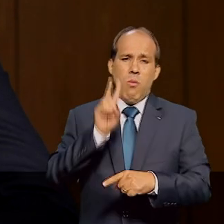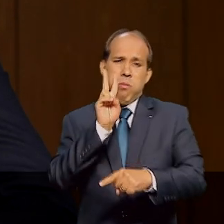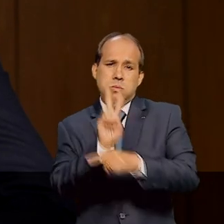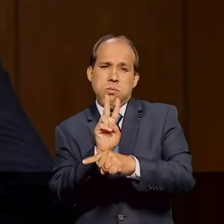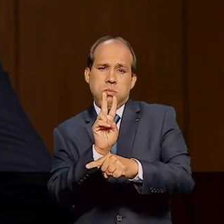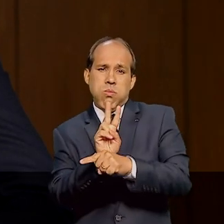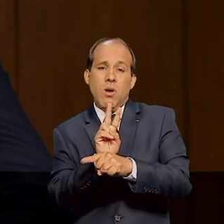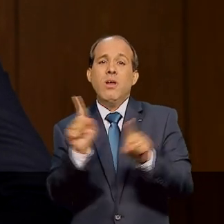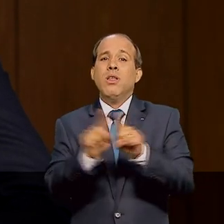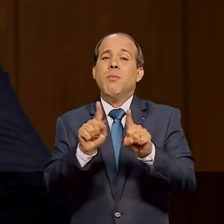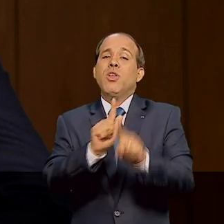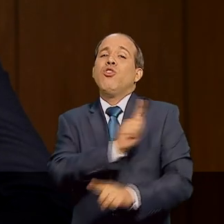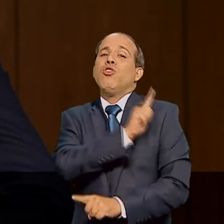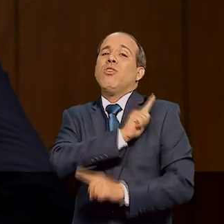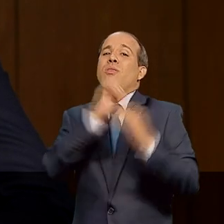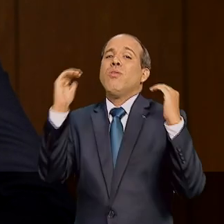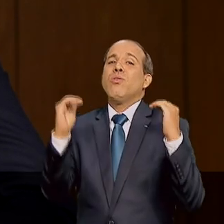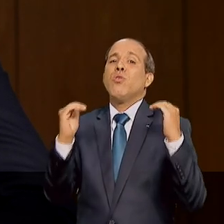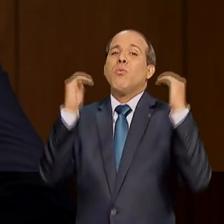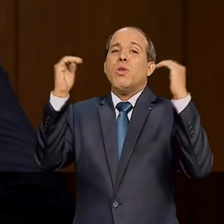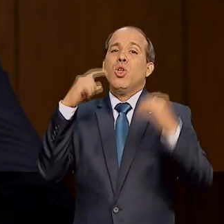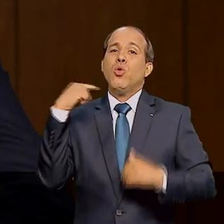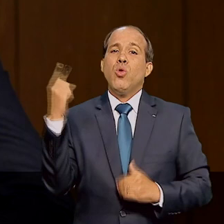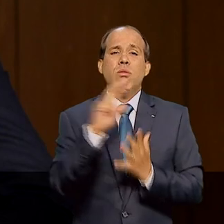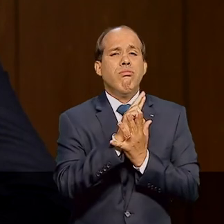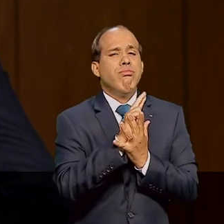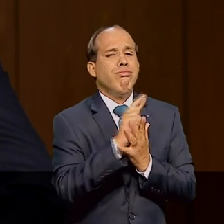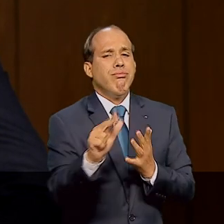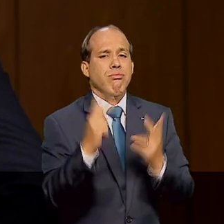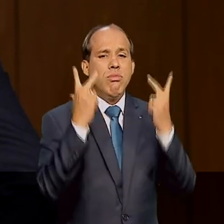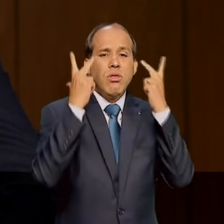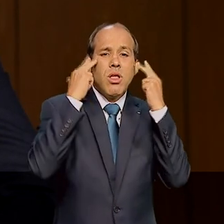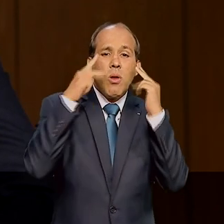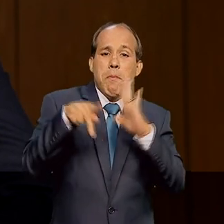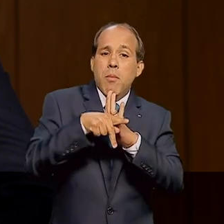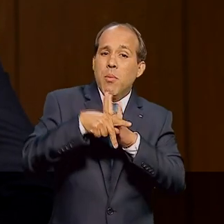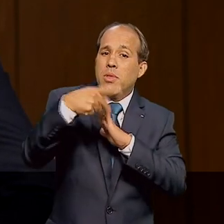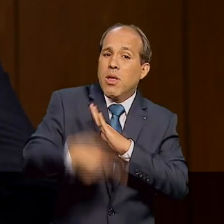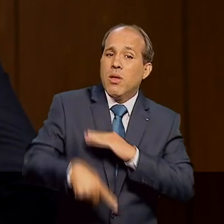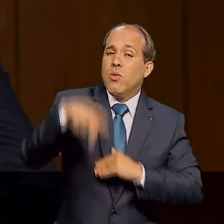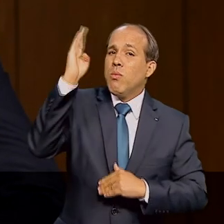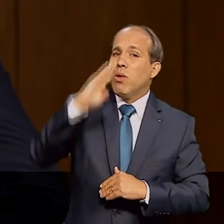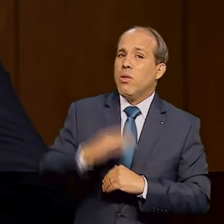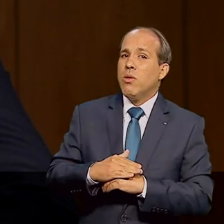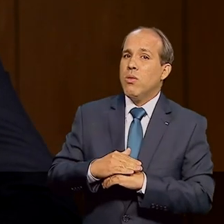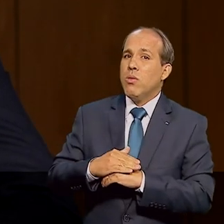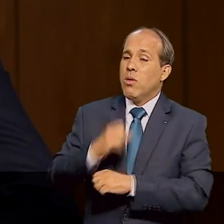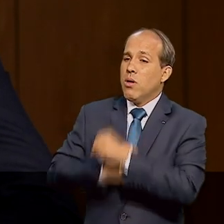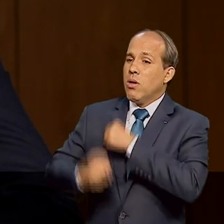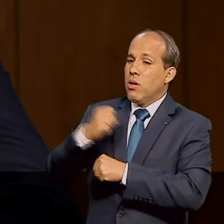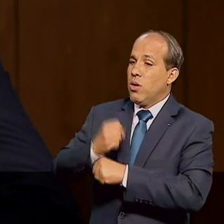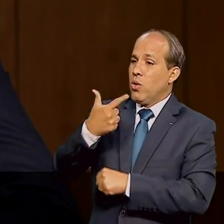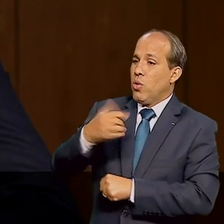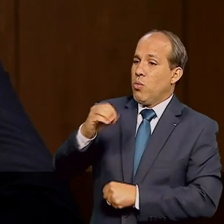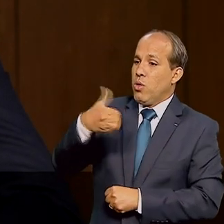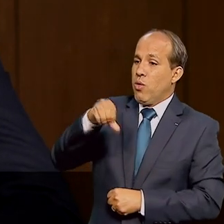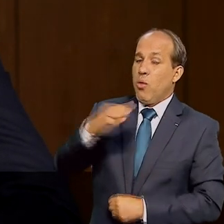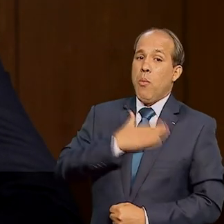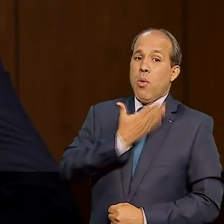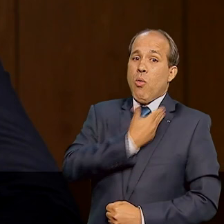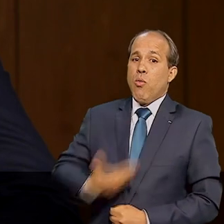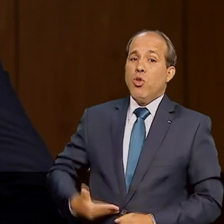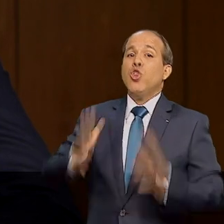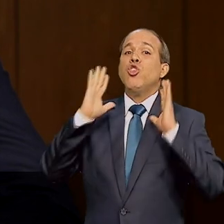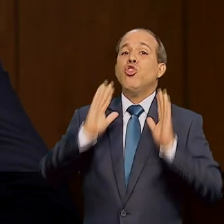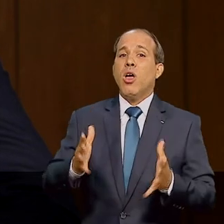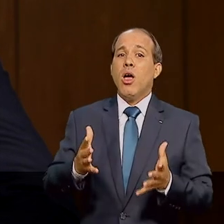deveria ser a proteção EA gestão Soberana de nossos recursos naturais desde 2019